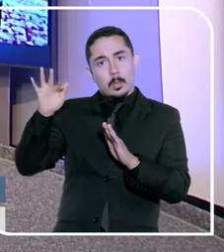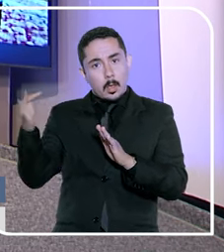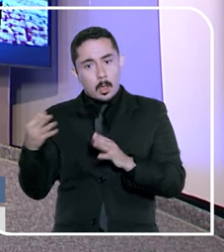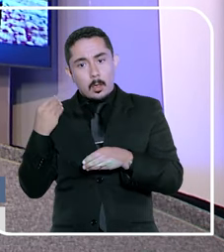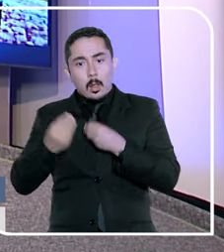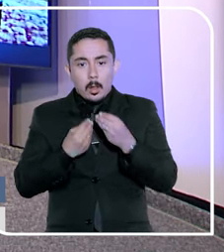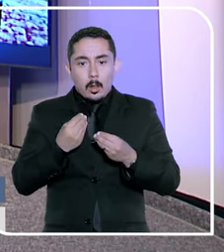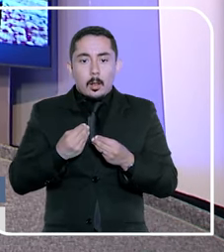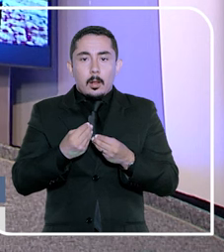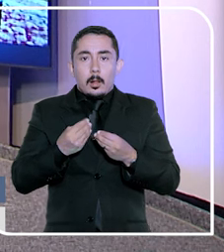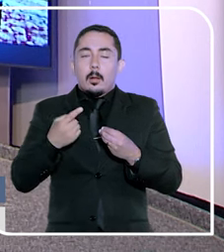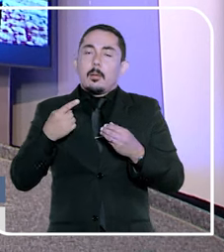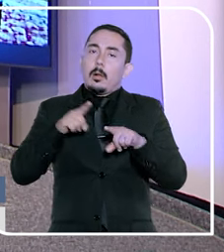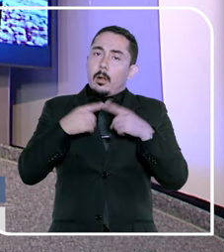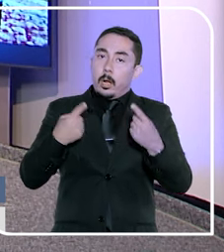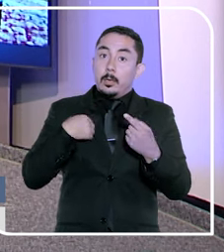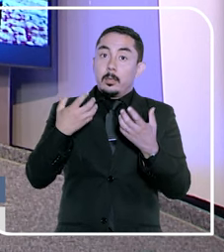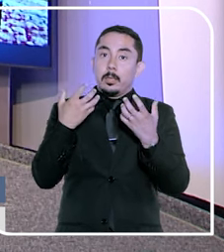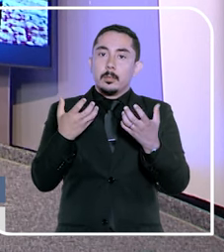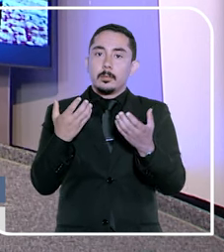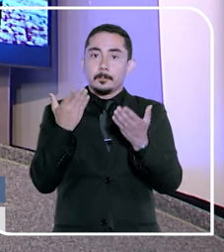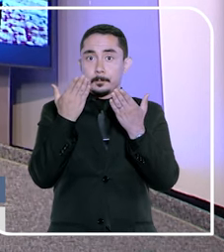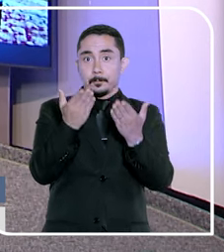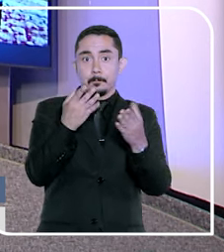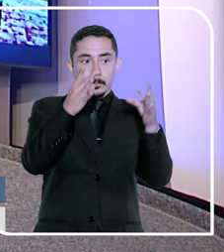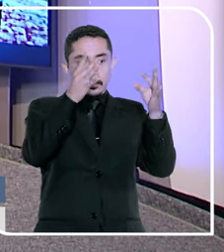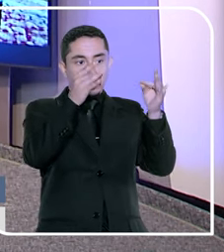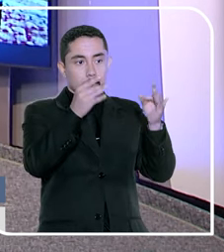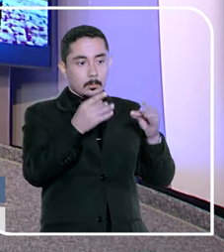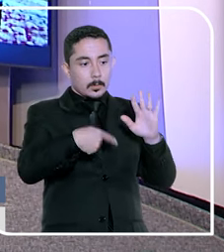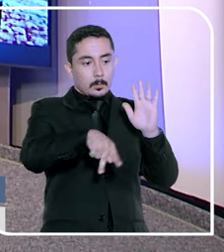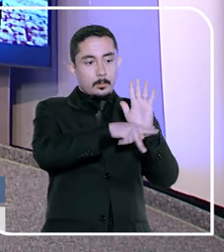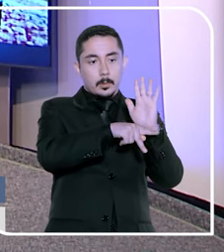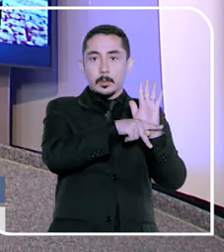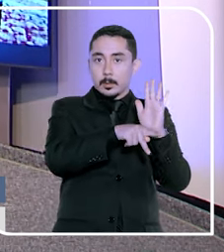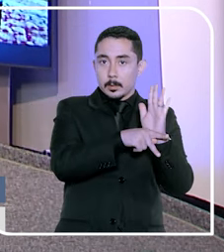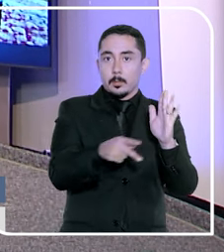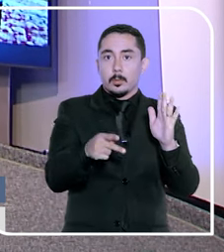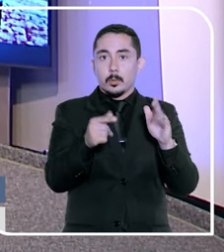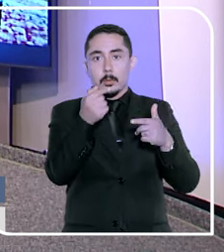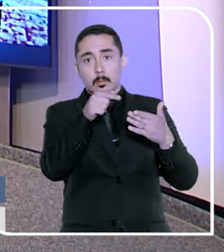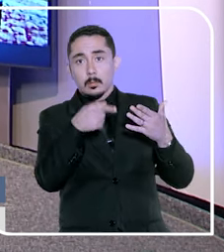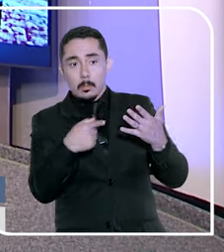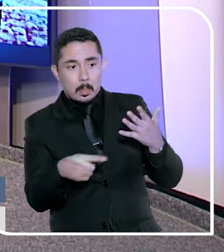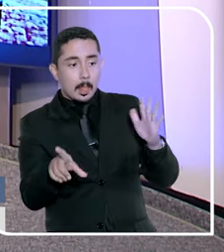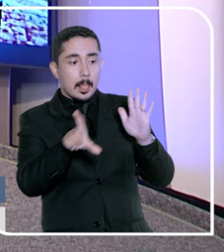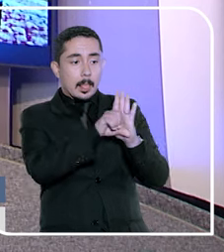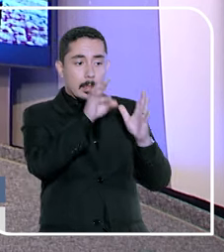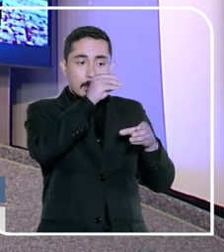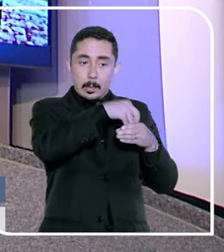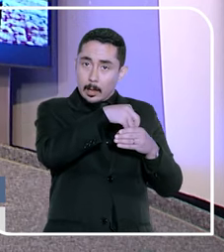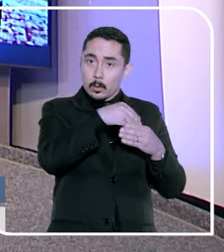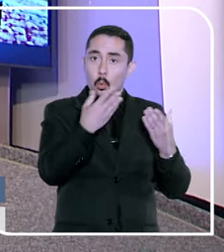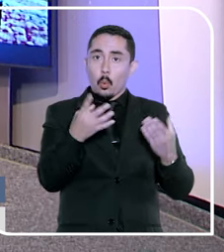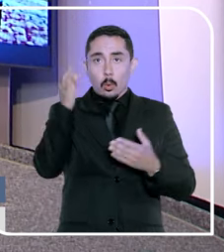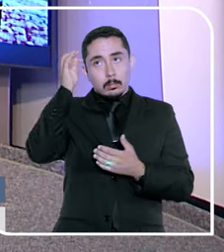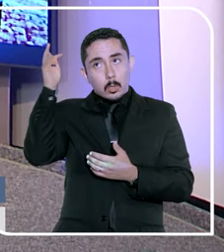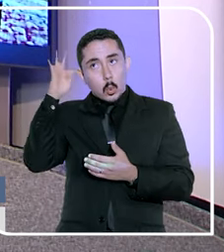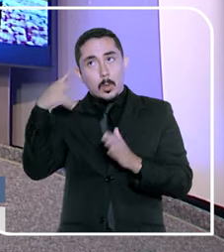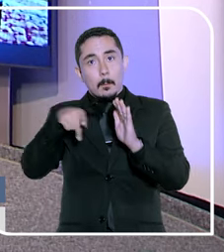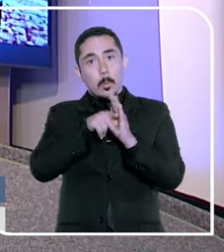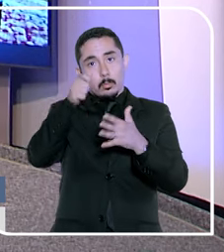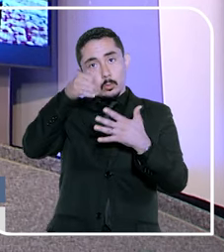detalh asse Eh esses esses princípios nesses requisitos aí legais ou doutrinários jurisprudenciais que